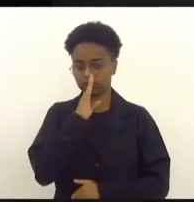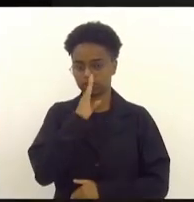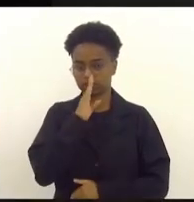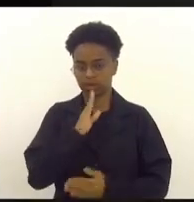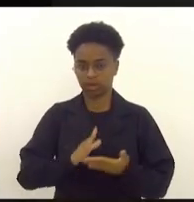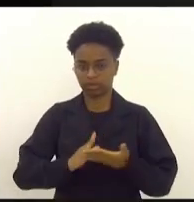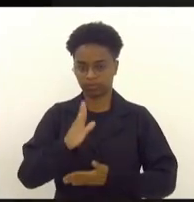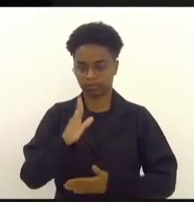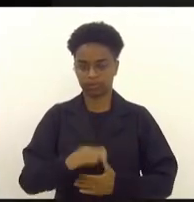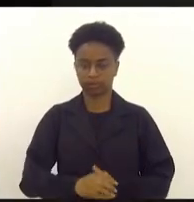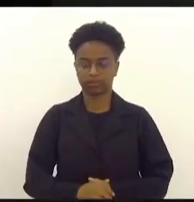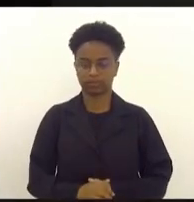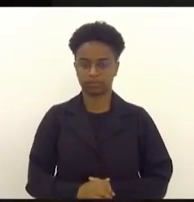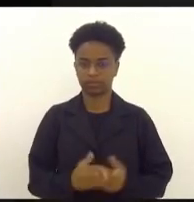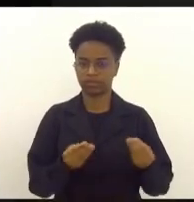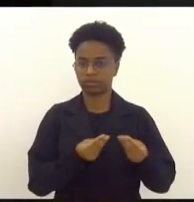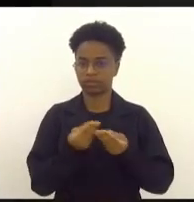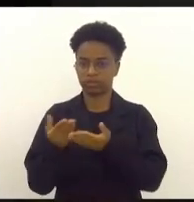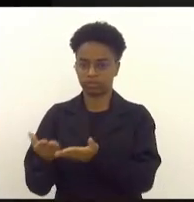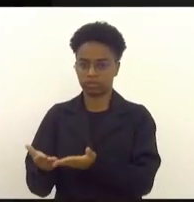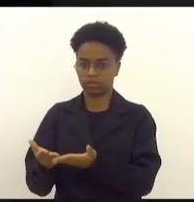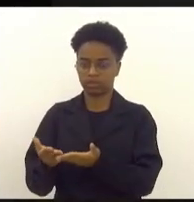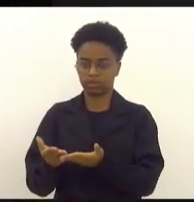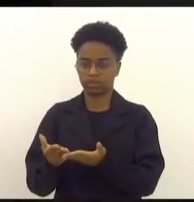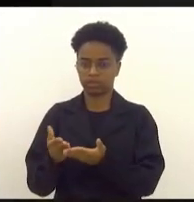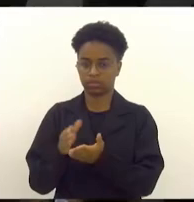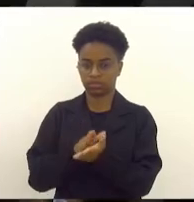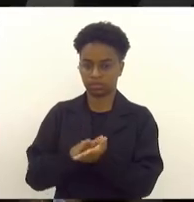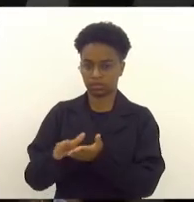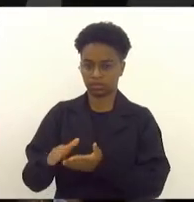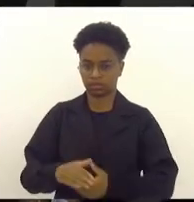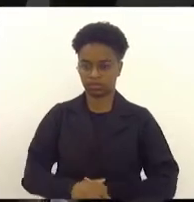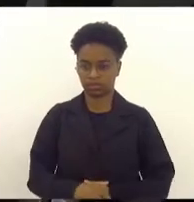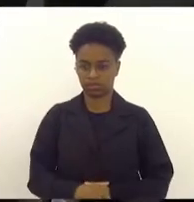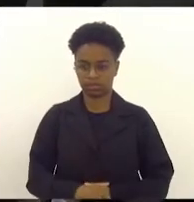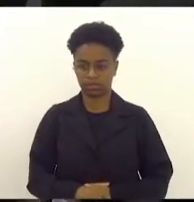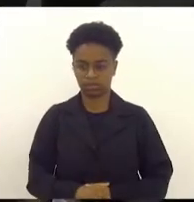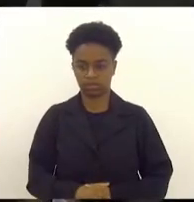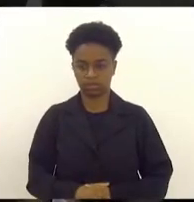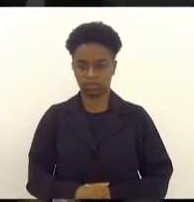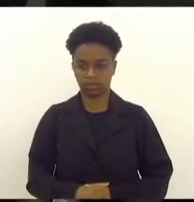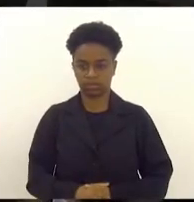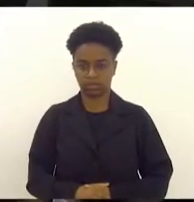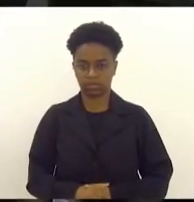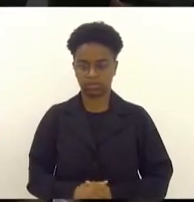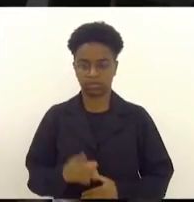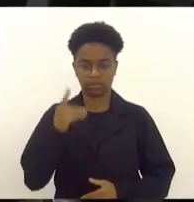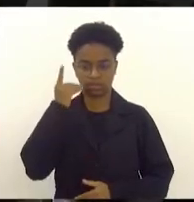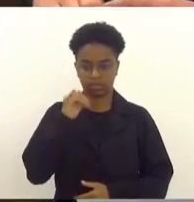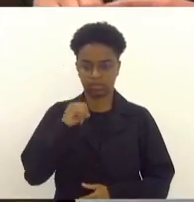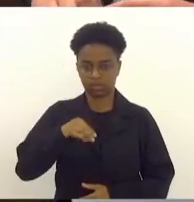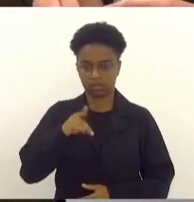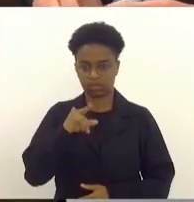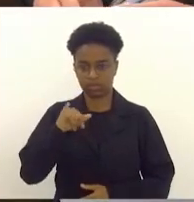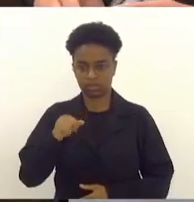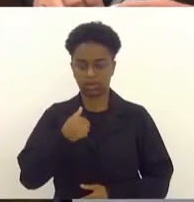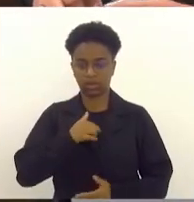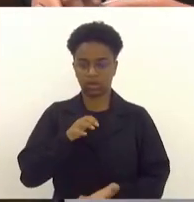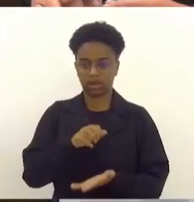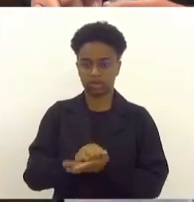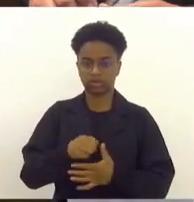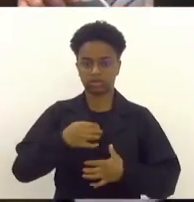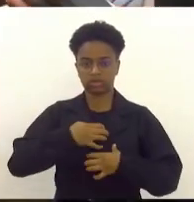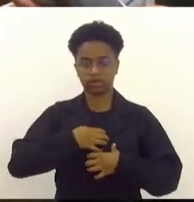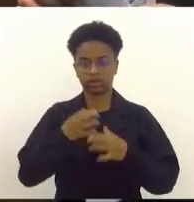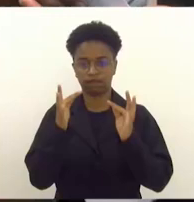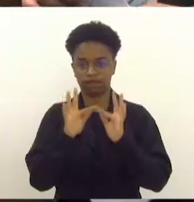estão aprovado vai a promulgação deputada índia por favor só queria registrar fico muito feliz